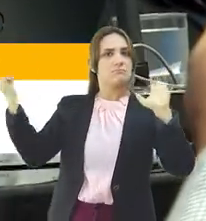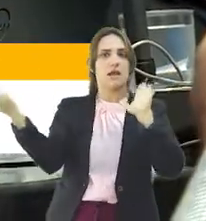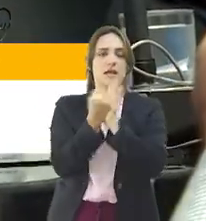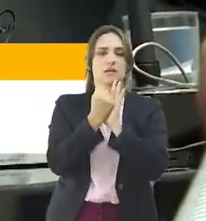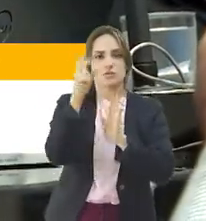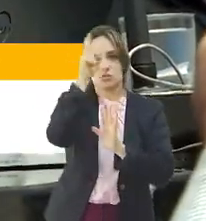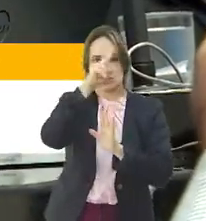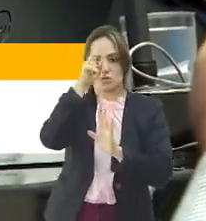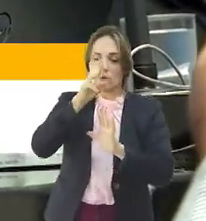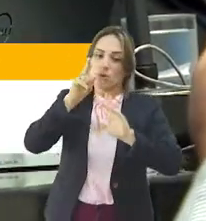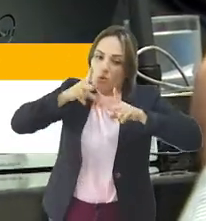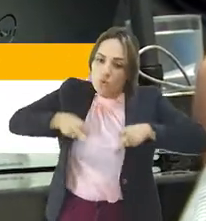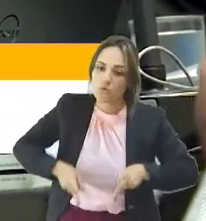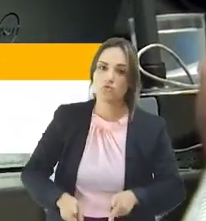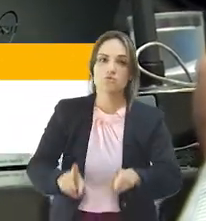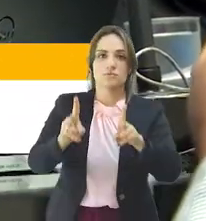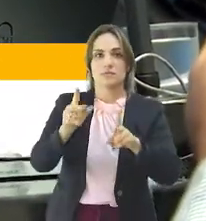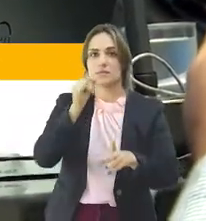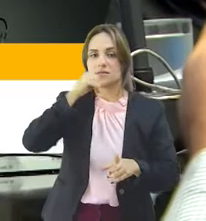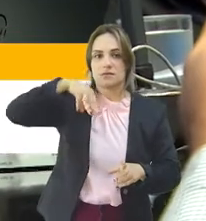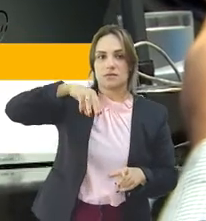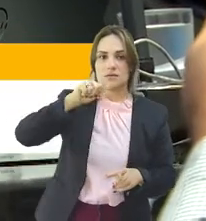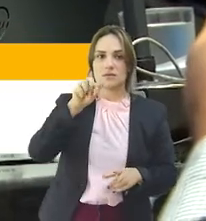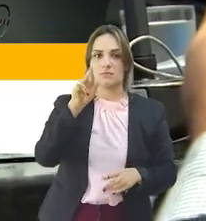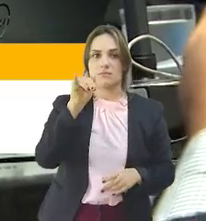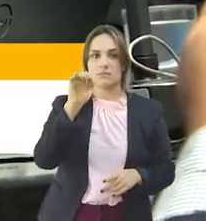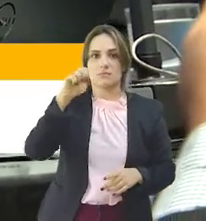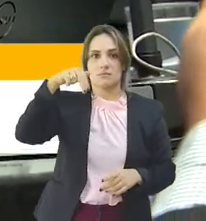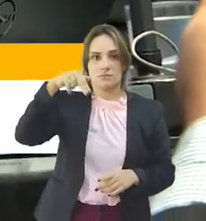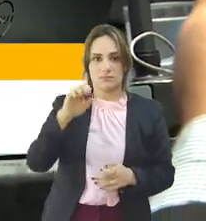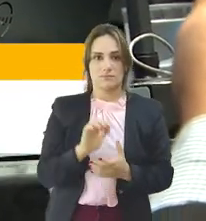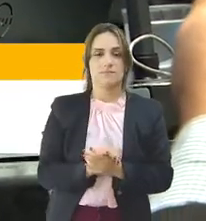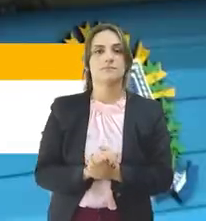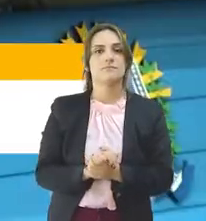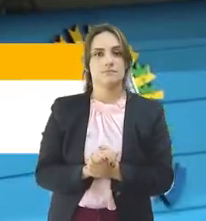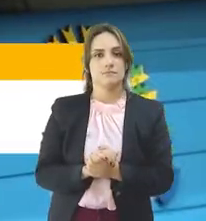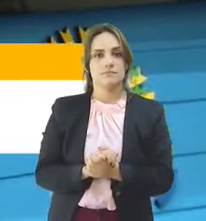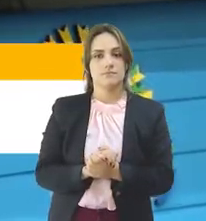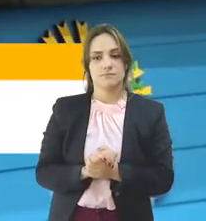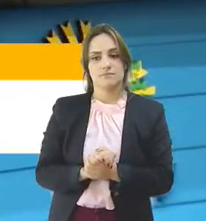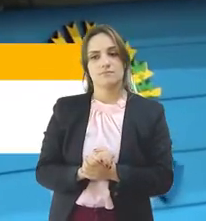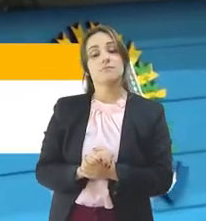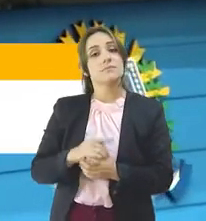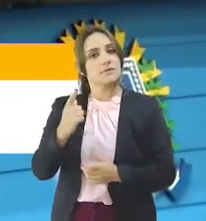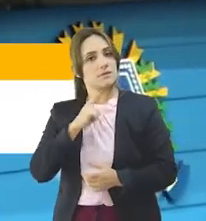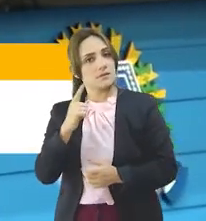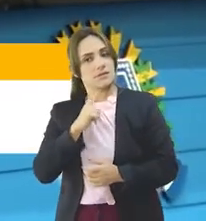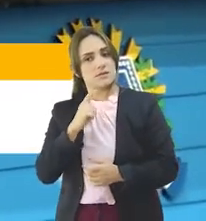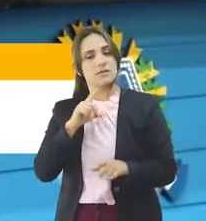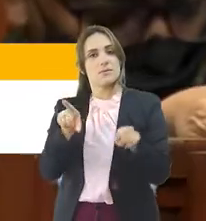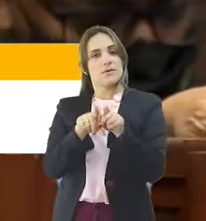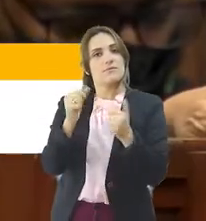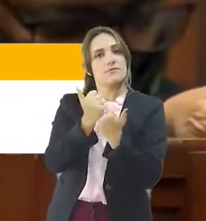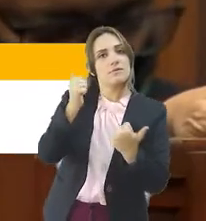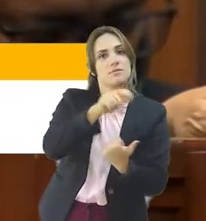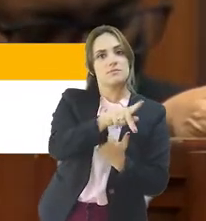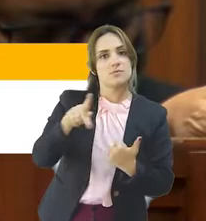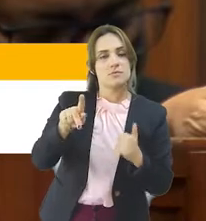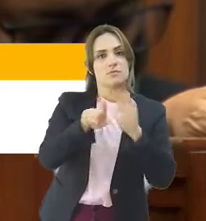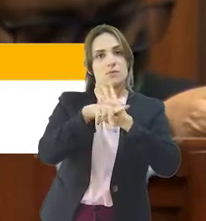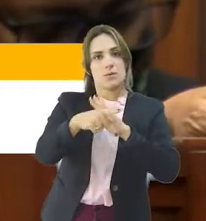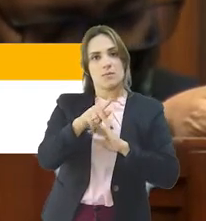alguma forma, continuam levando o trabalho da professora Maria Odonei à frente. Quem discursou em nome dos agraciados foi